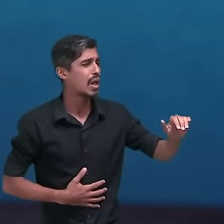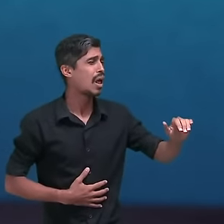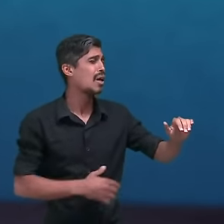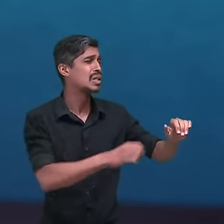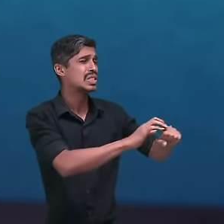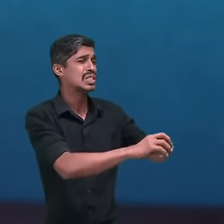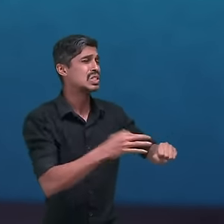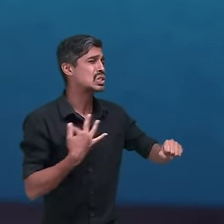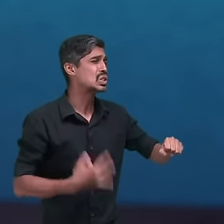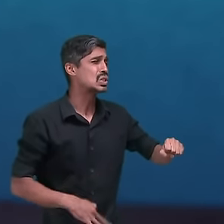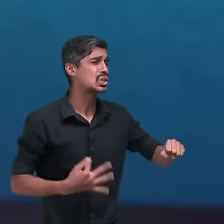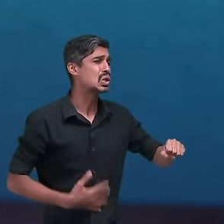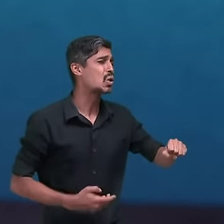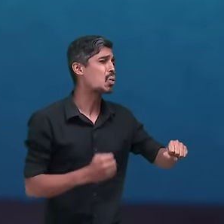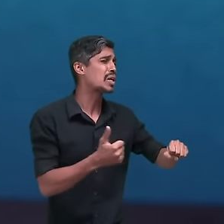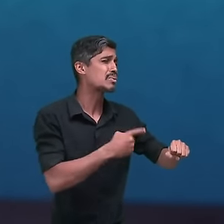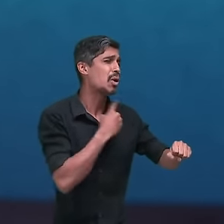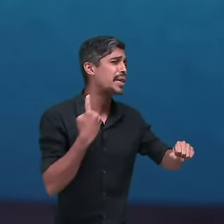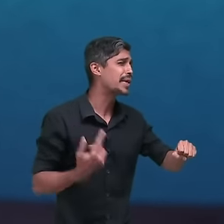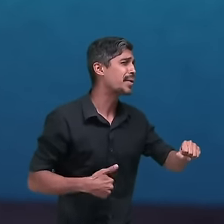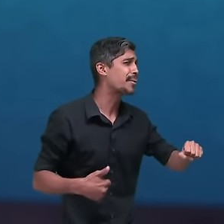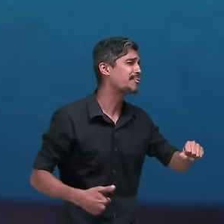eu estou morrendo.